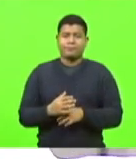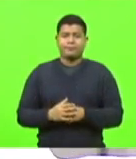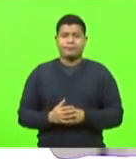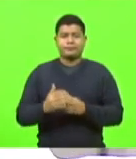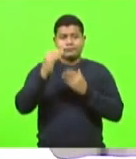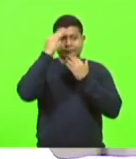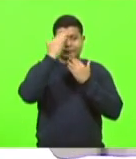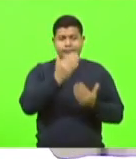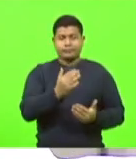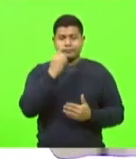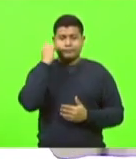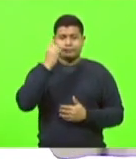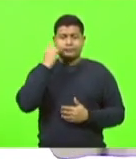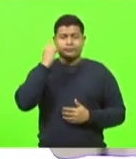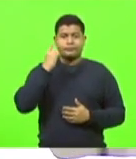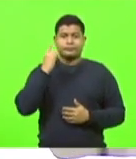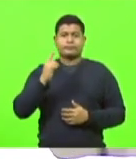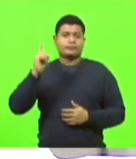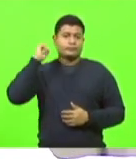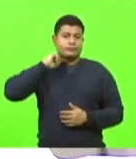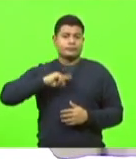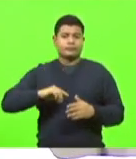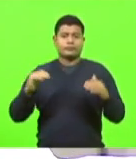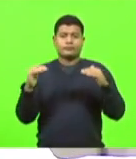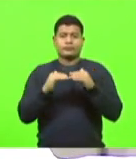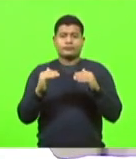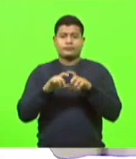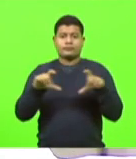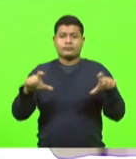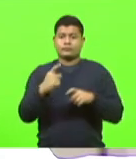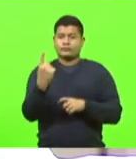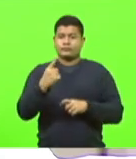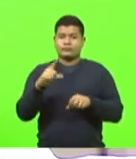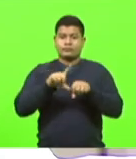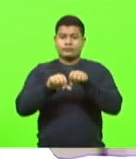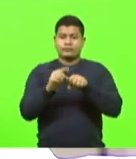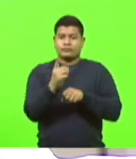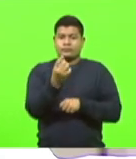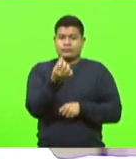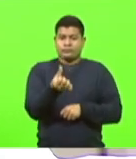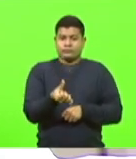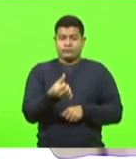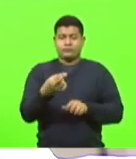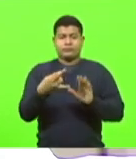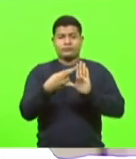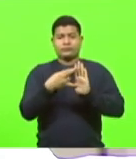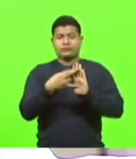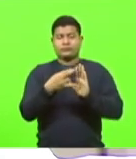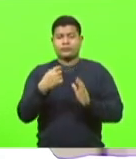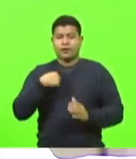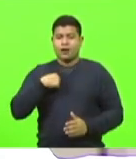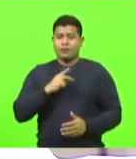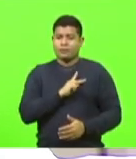deputado Silvio Drevick. Em consonância com o parágrafo 1º do artigo número 106 do Regimento Interno do